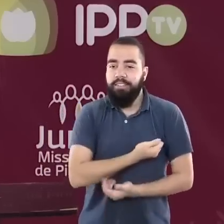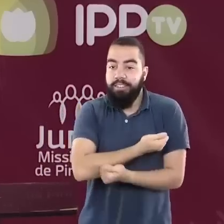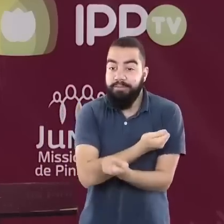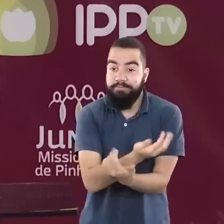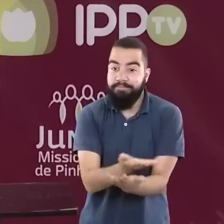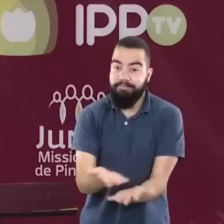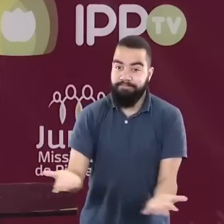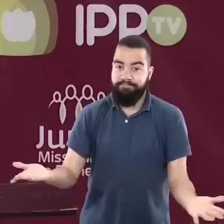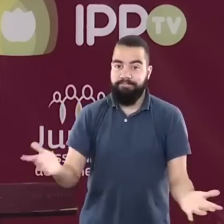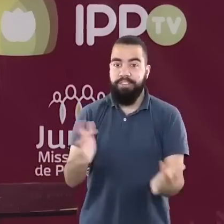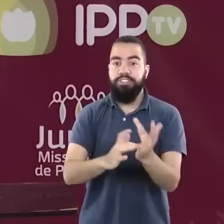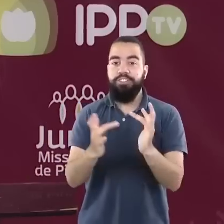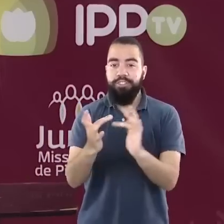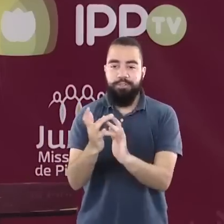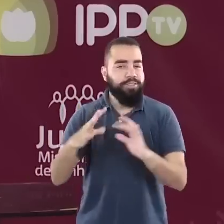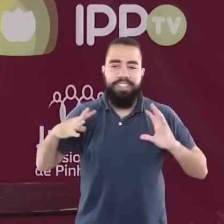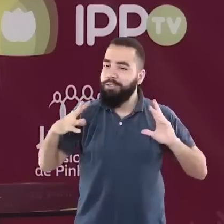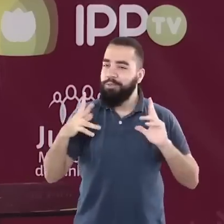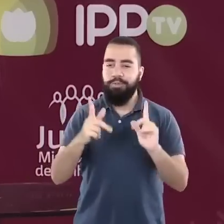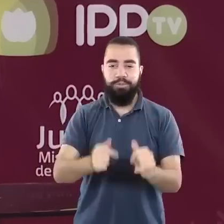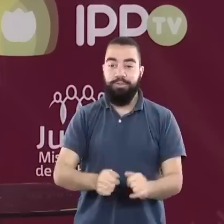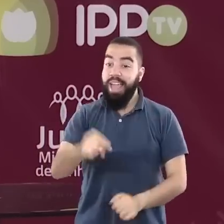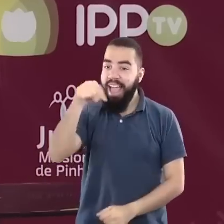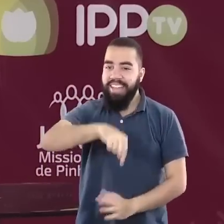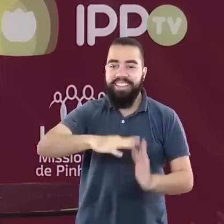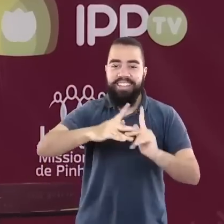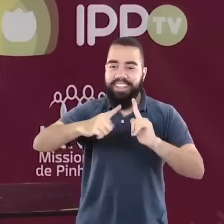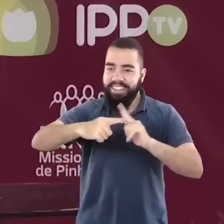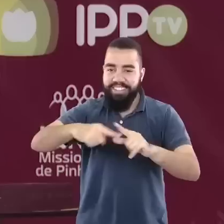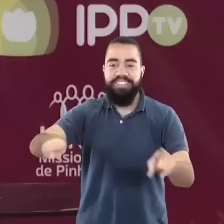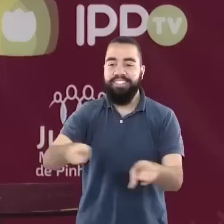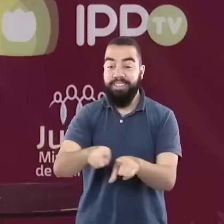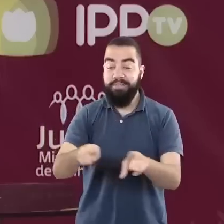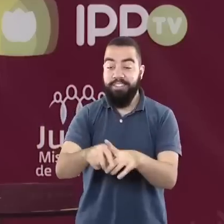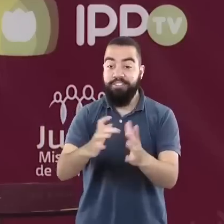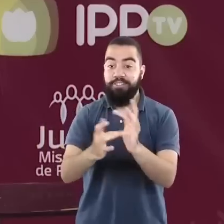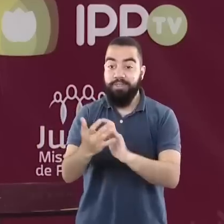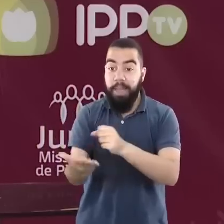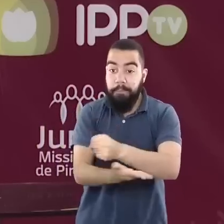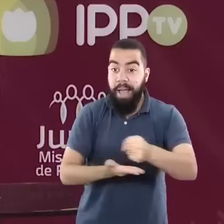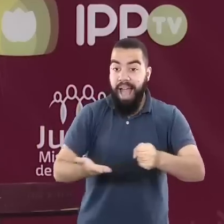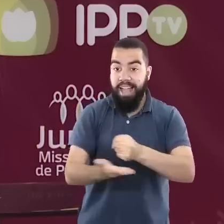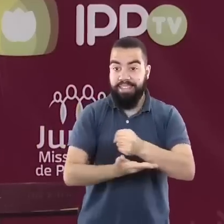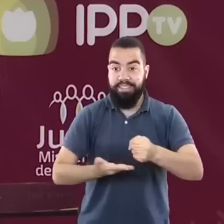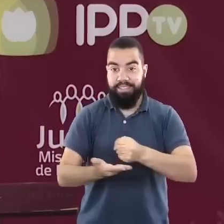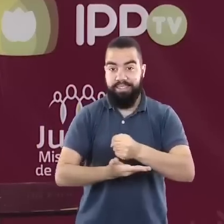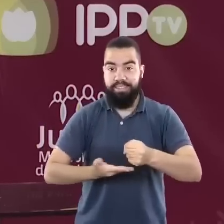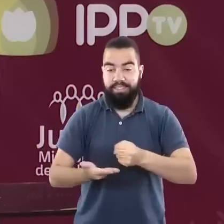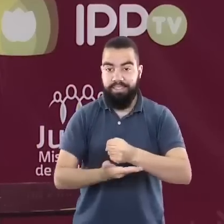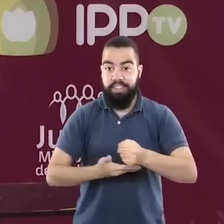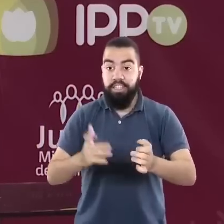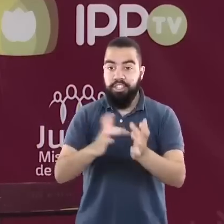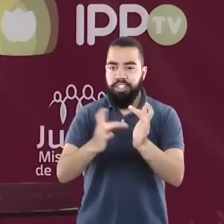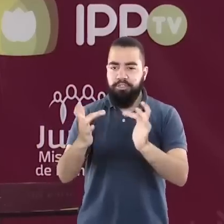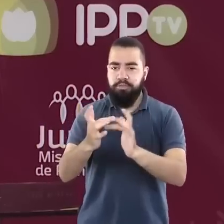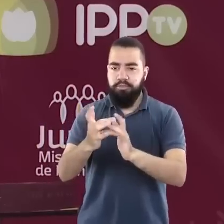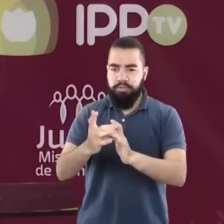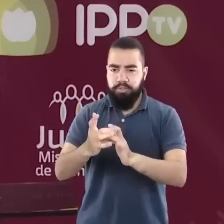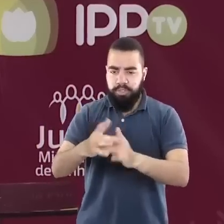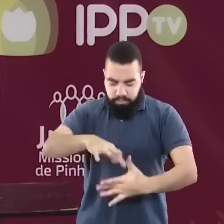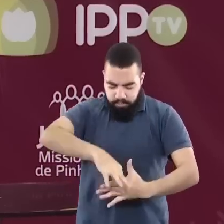Ele é tudo na igreja ele é o fundamento da igreja ele é o cabeça da